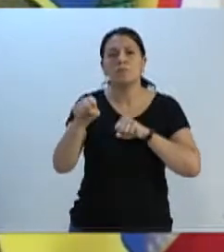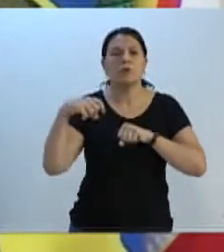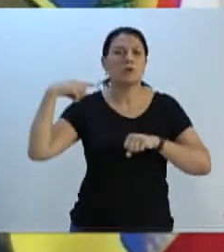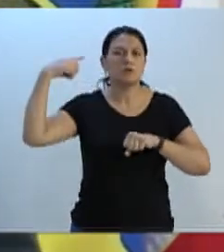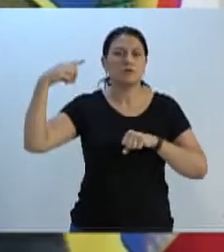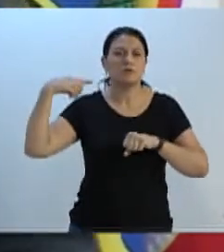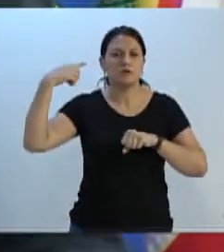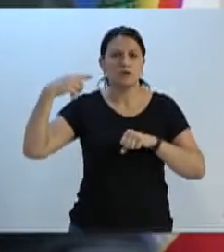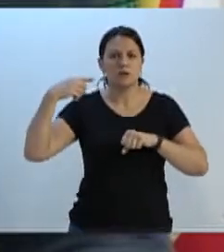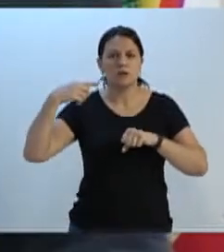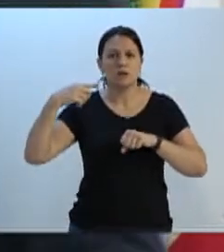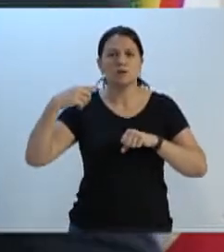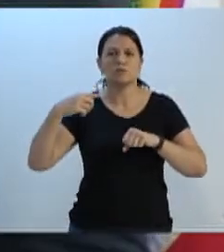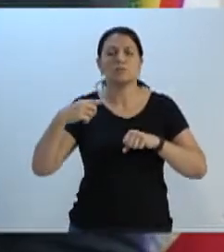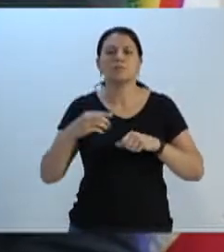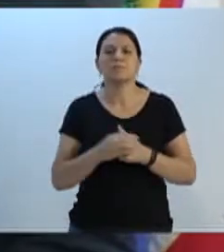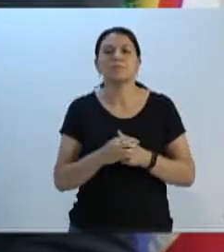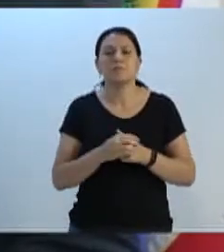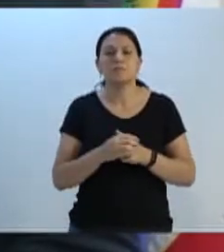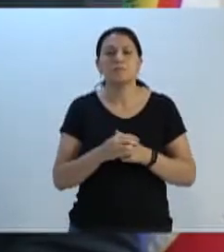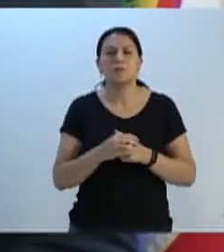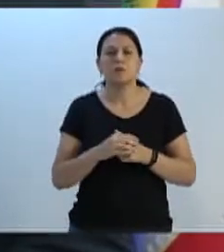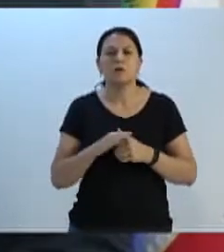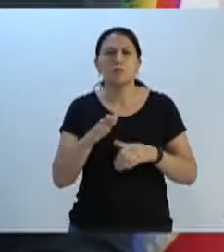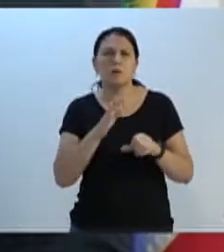de Santa Catarina em meados de